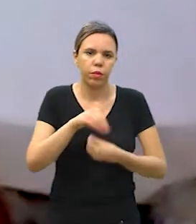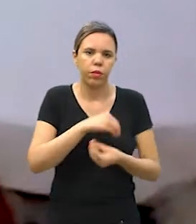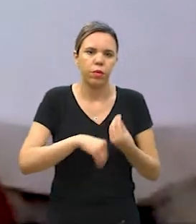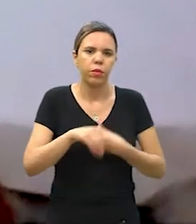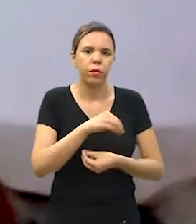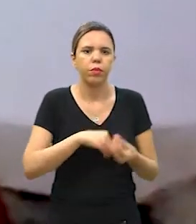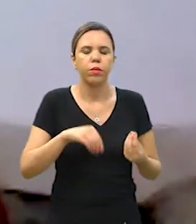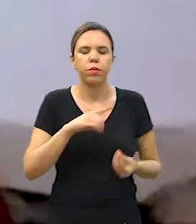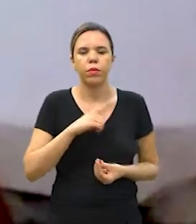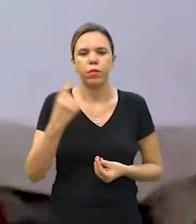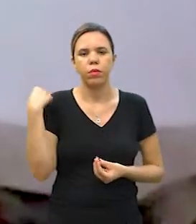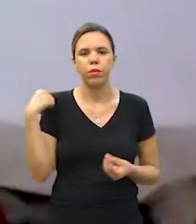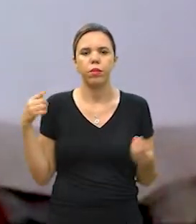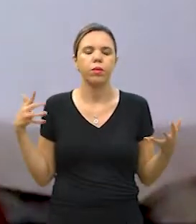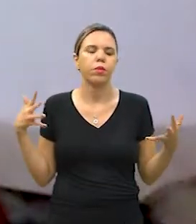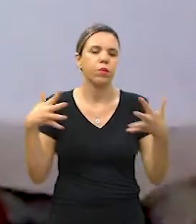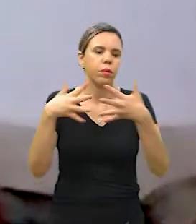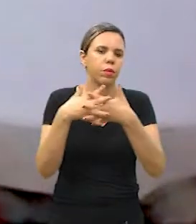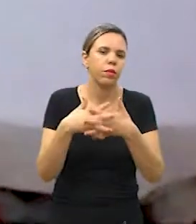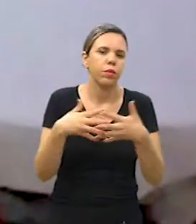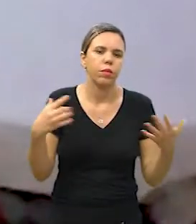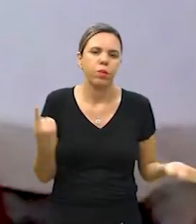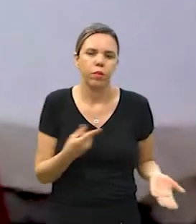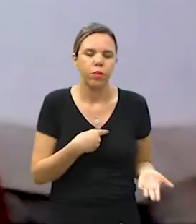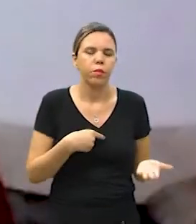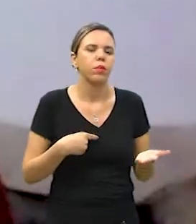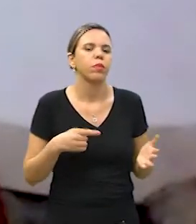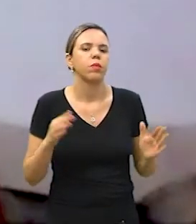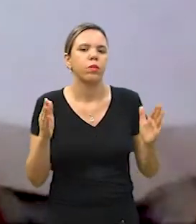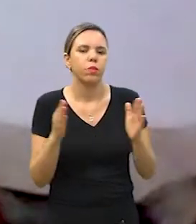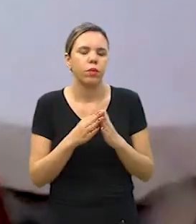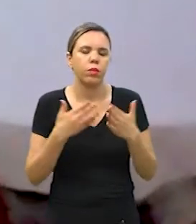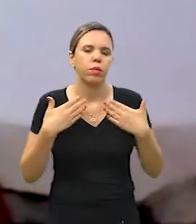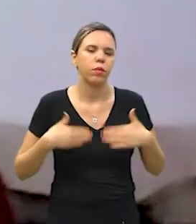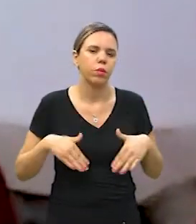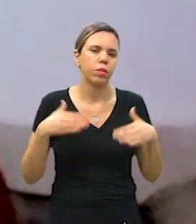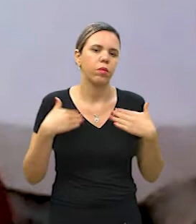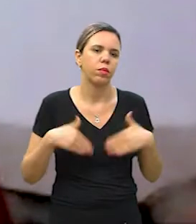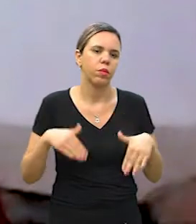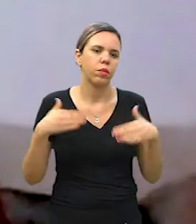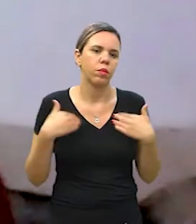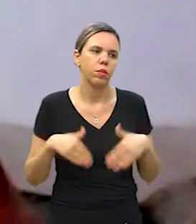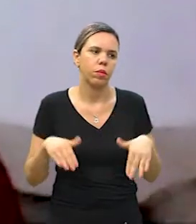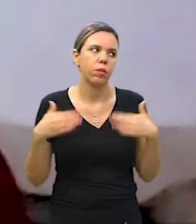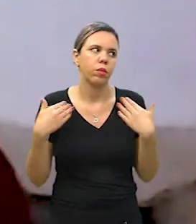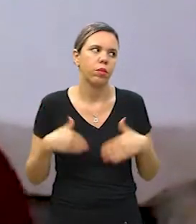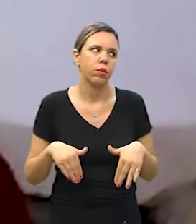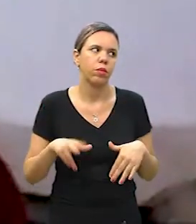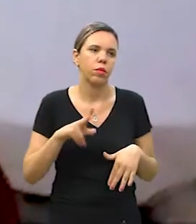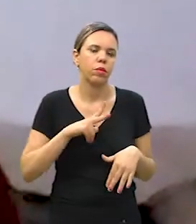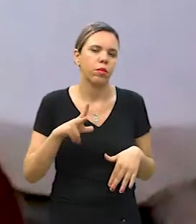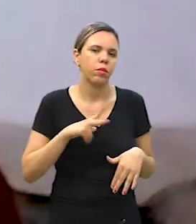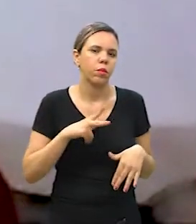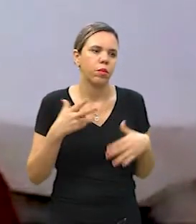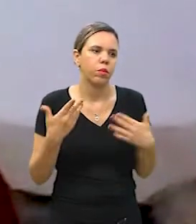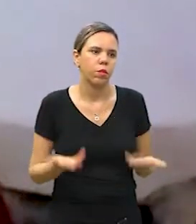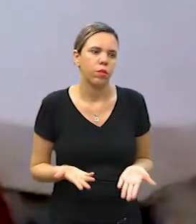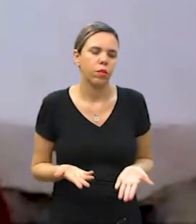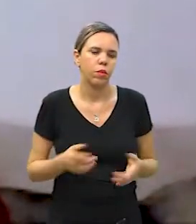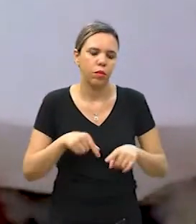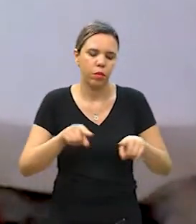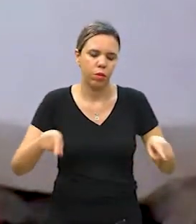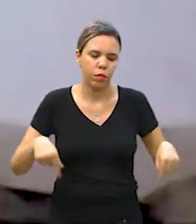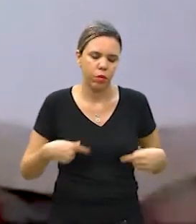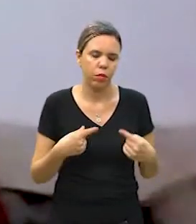mistura, né? A gente teve lá uma confusão. Então, o nosso lar ali, que é um lugar para descanso, né? Um lugar privado, não. A